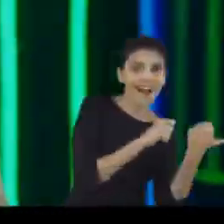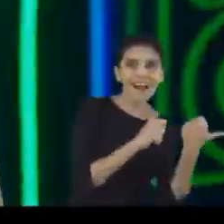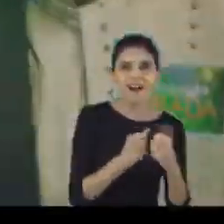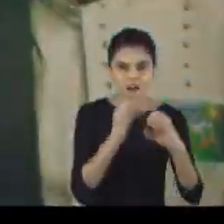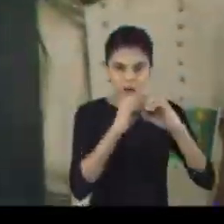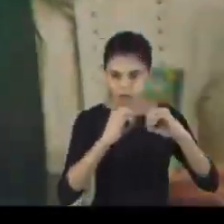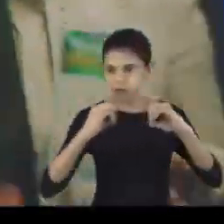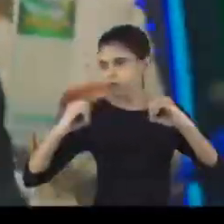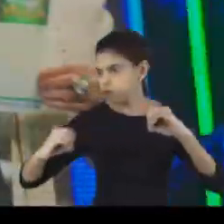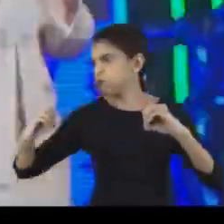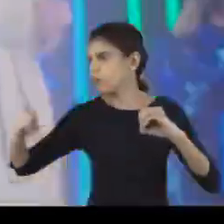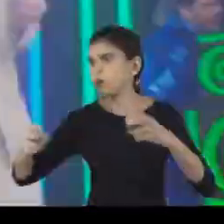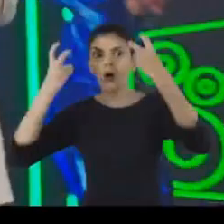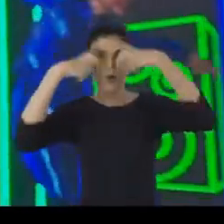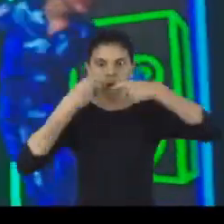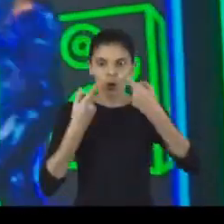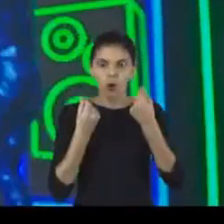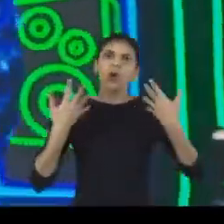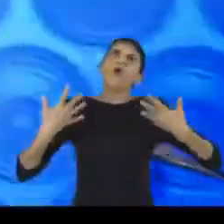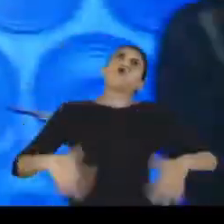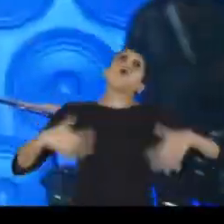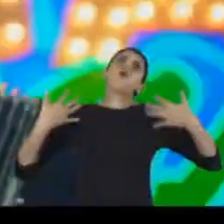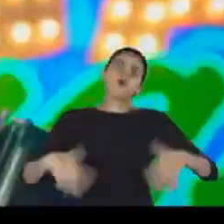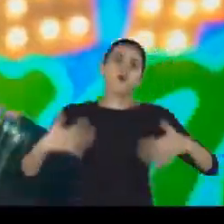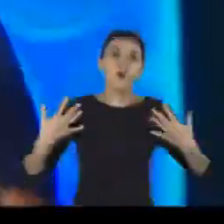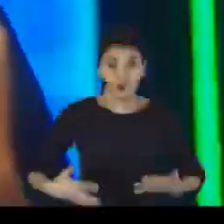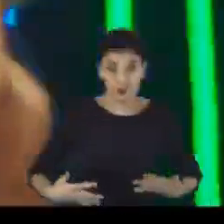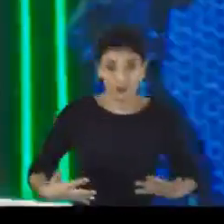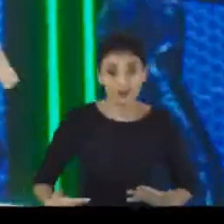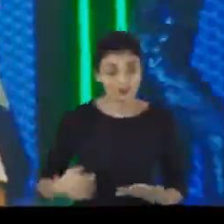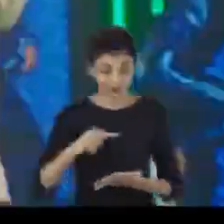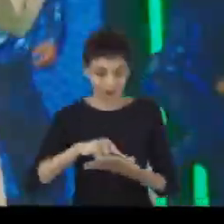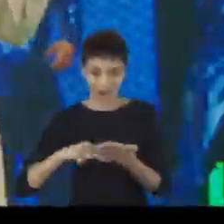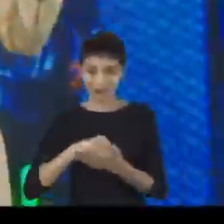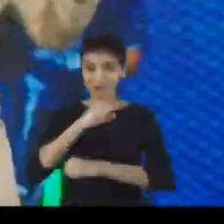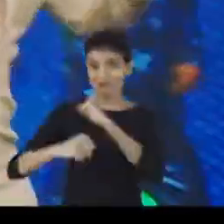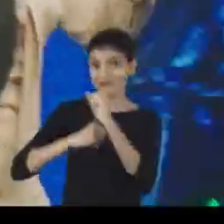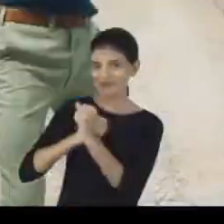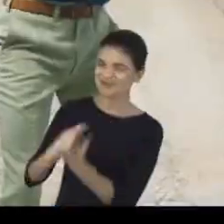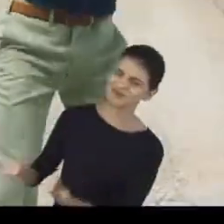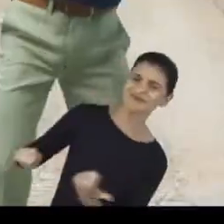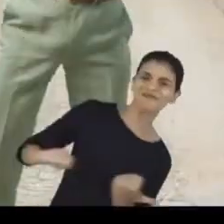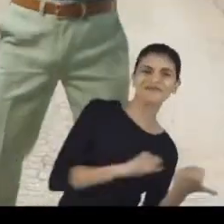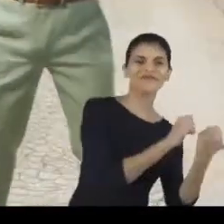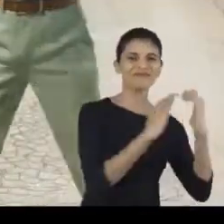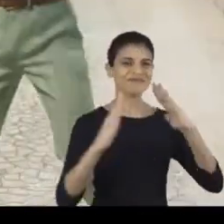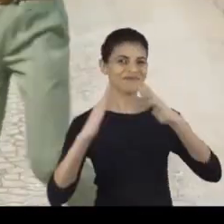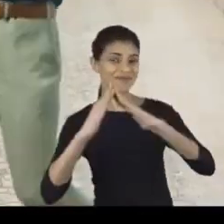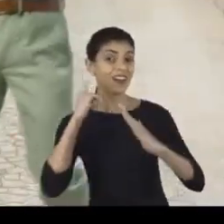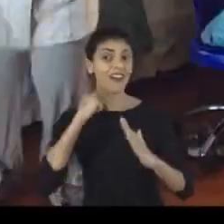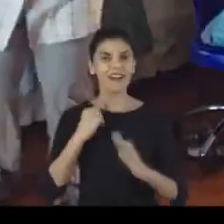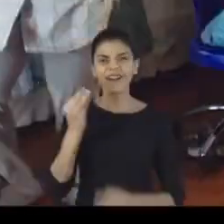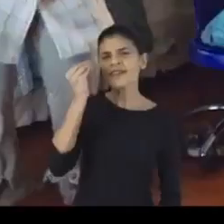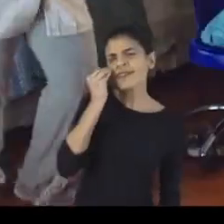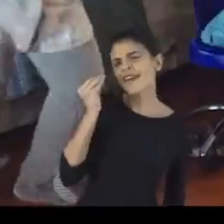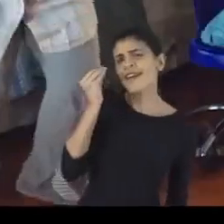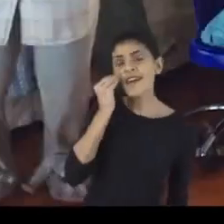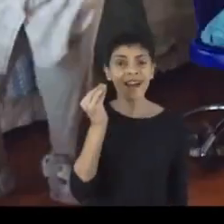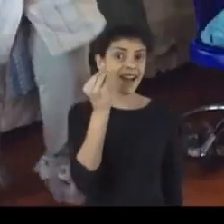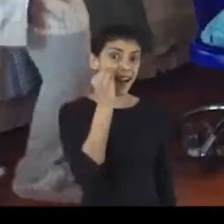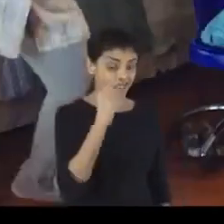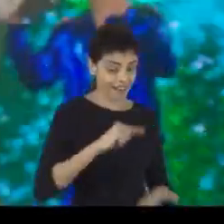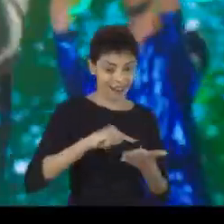é tanto milhão, milhão que eu vou. Mega da virada, passa na lotérica e